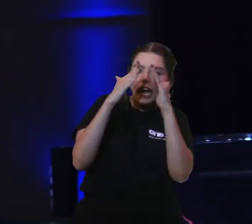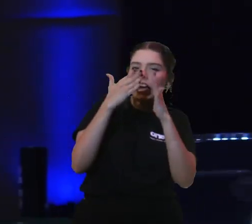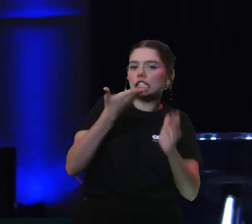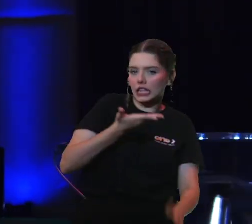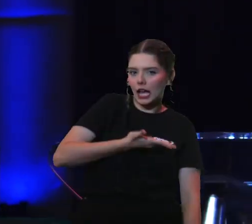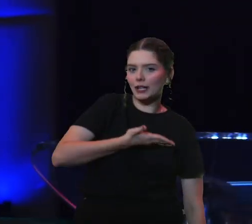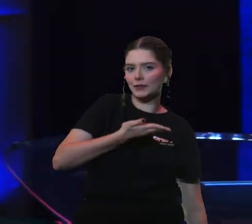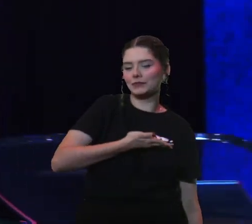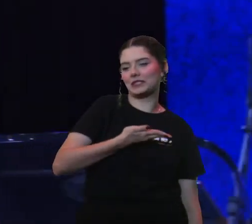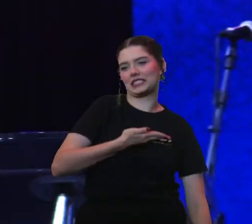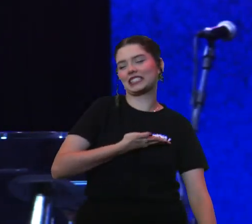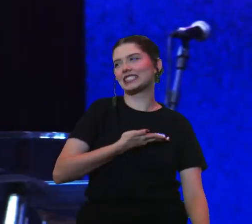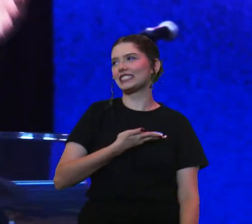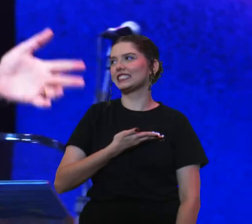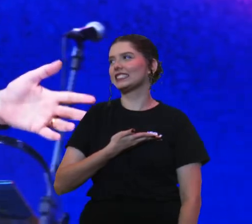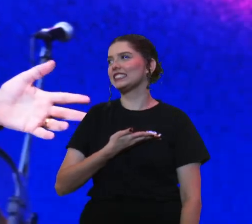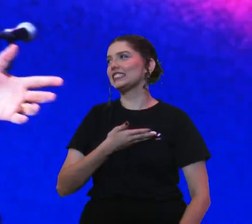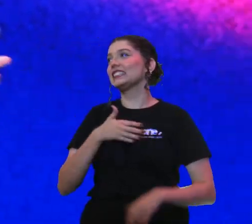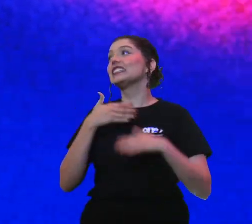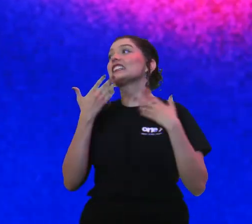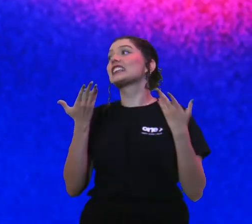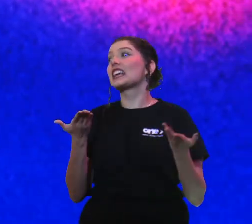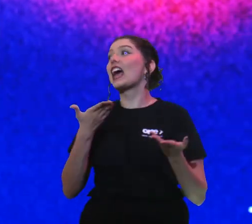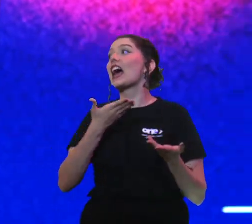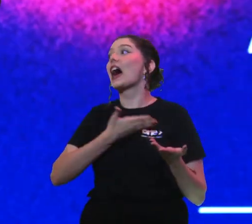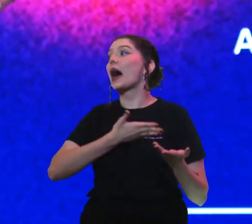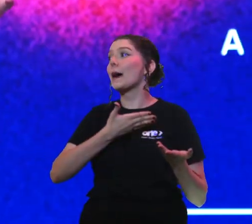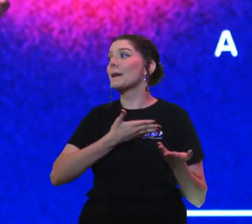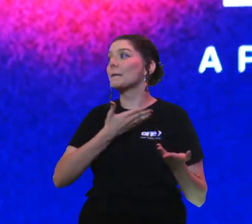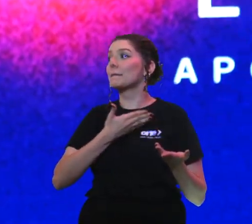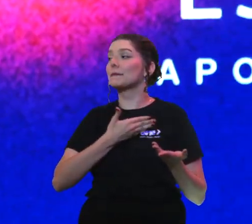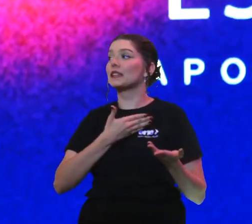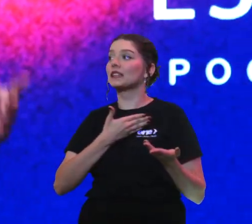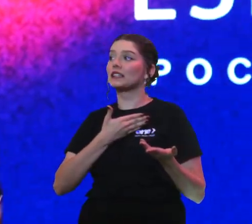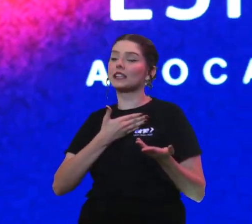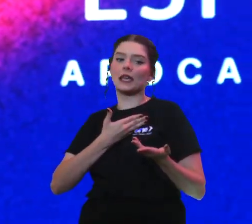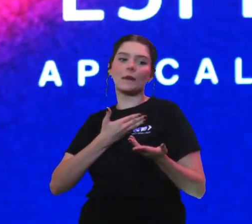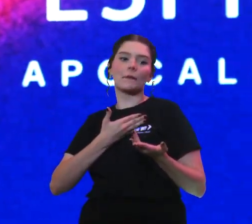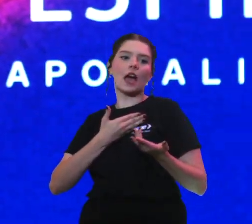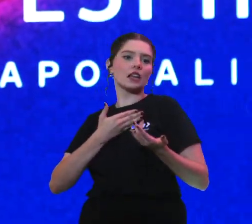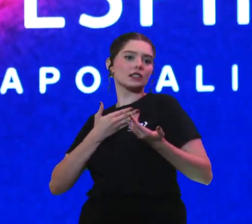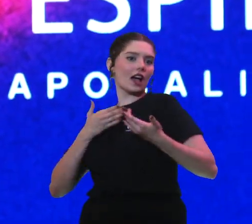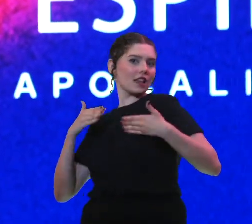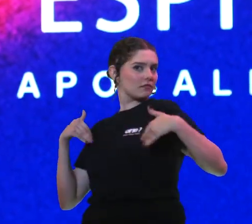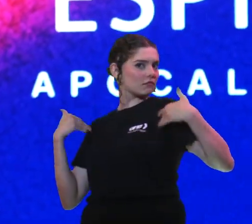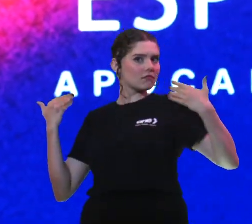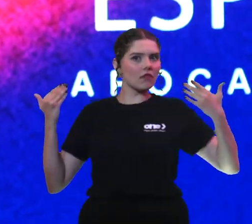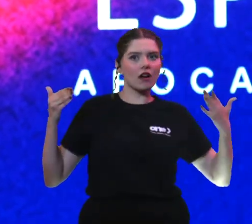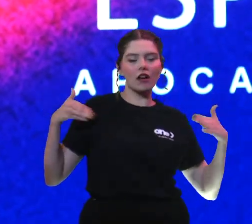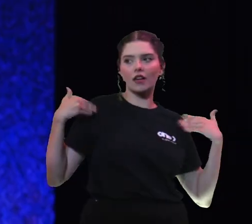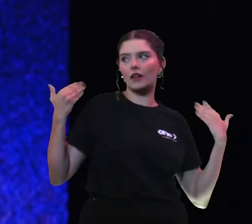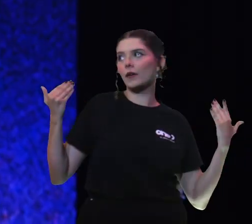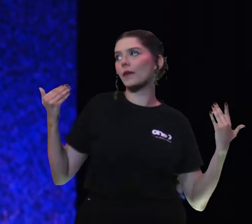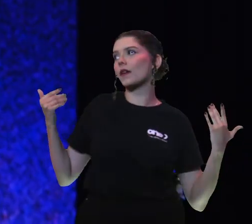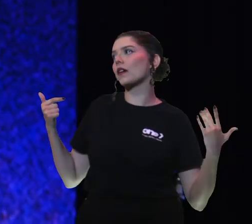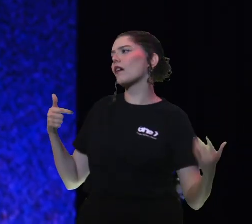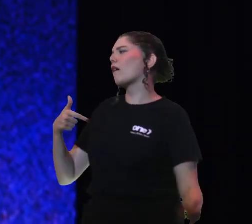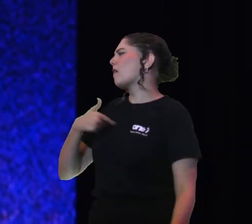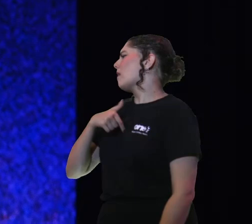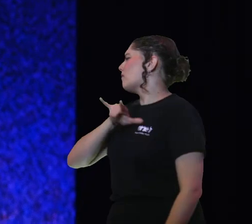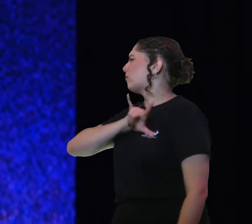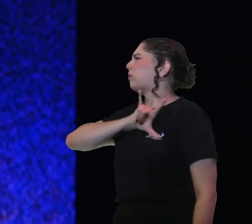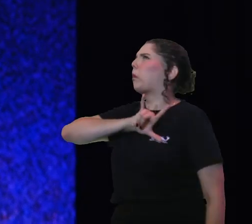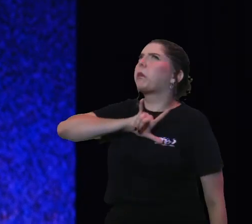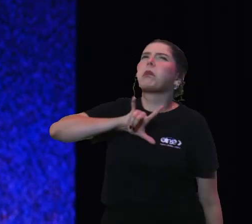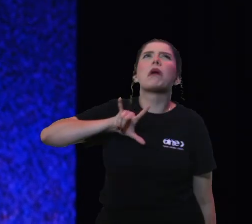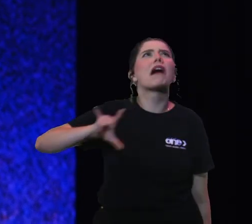muito tempo, né? Afinal de contas. E essa amiga dela já é mais extrovertida e falou assim: Lúcia, eu te amo tanto, eu te